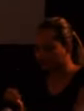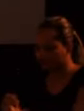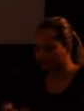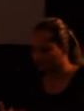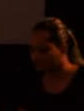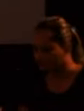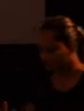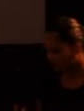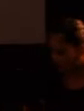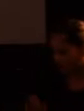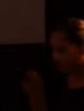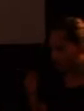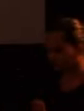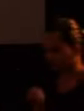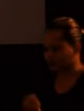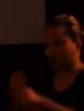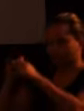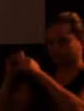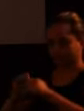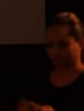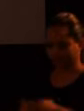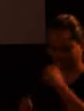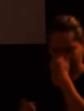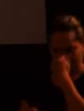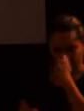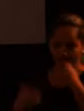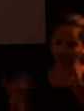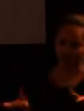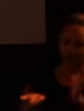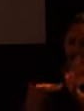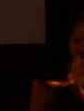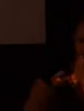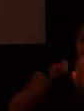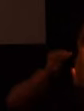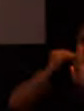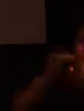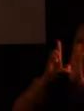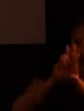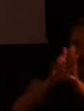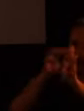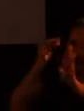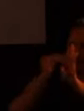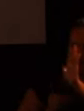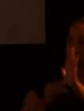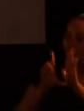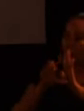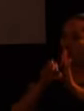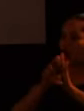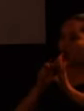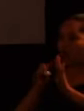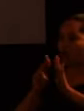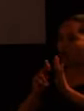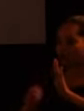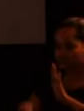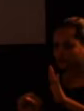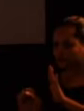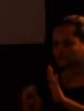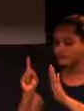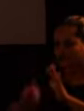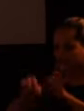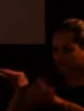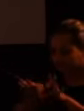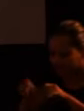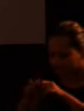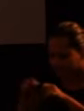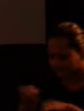idealmente produzidas. Ou seja, a cota de terreno por unidade habitacional ela vai incidir nas áreas que nós